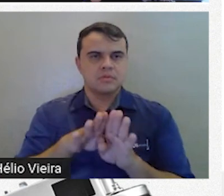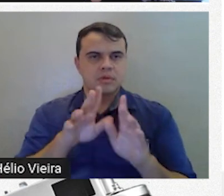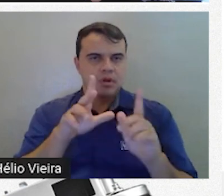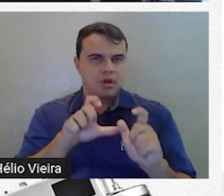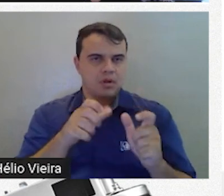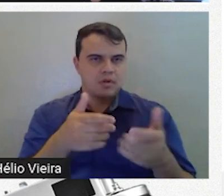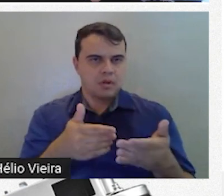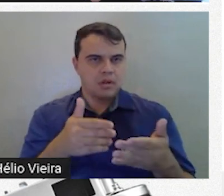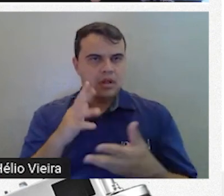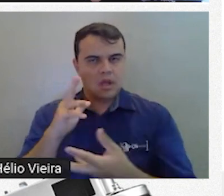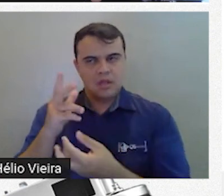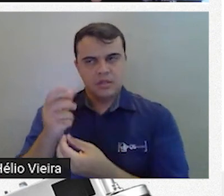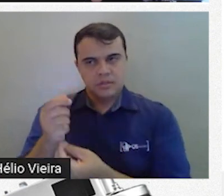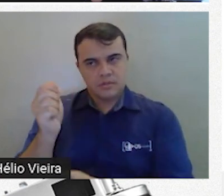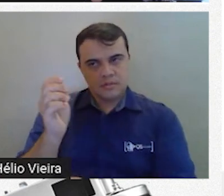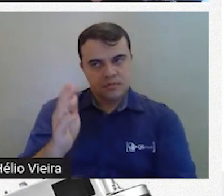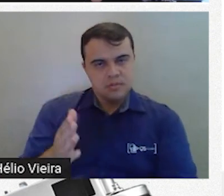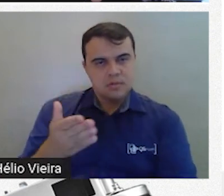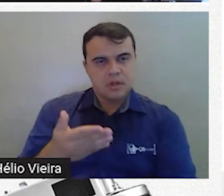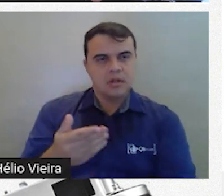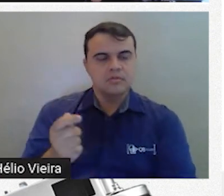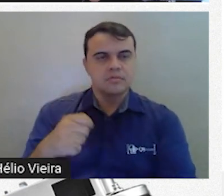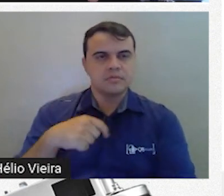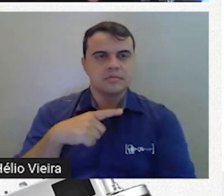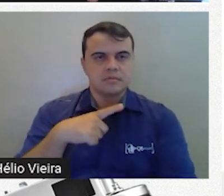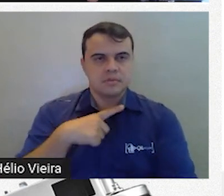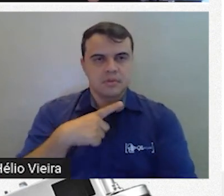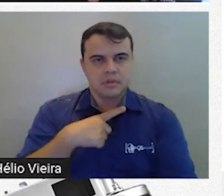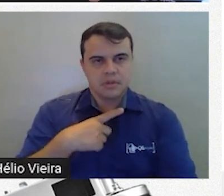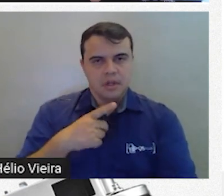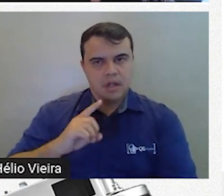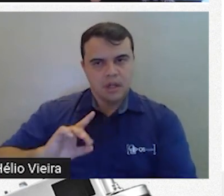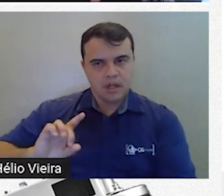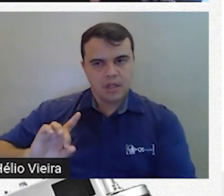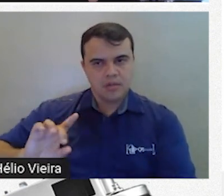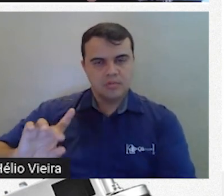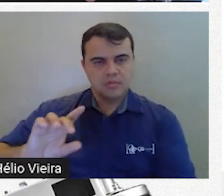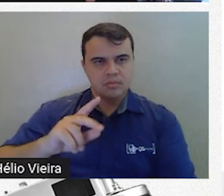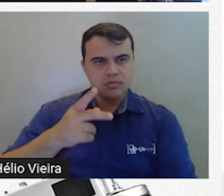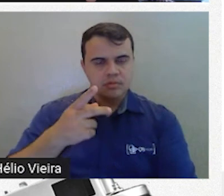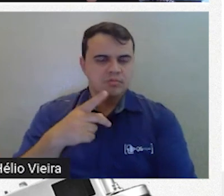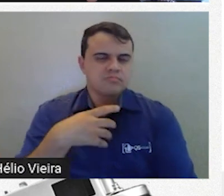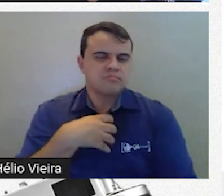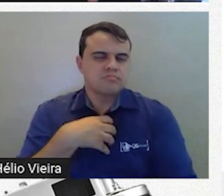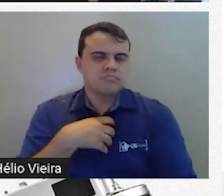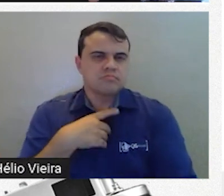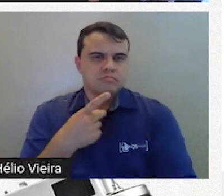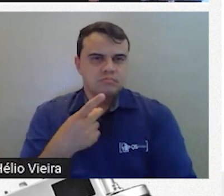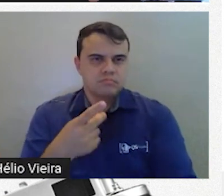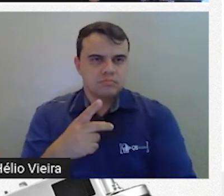fotógrafos, artistas brasileiros que têm cada um com sua peculiaridade,